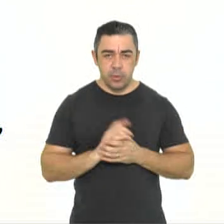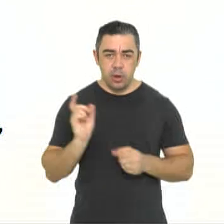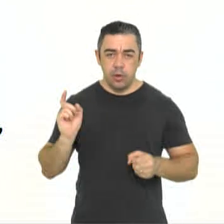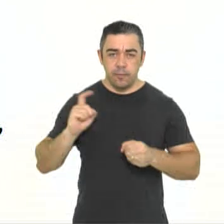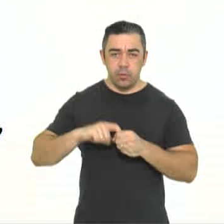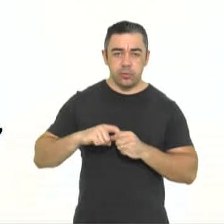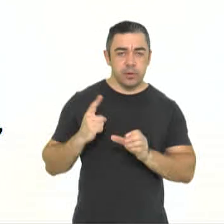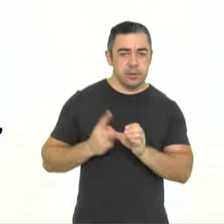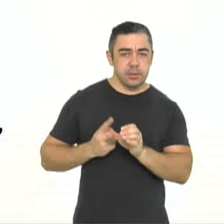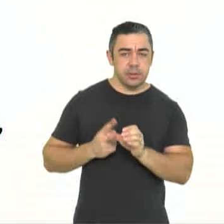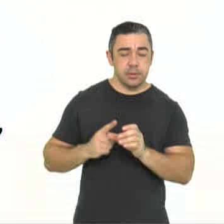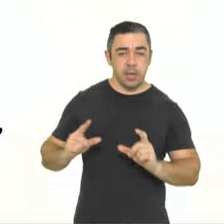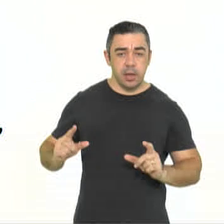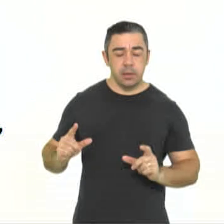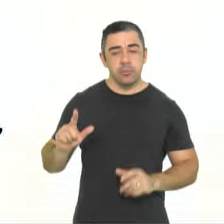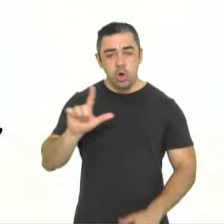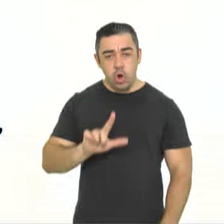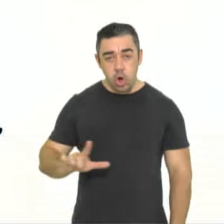Londres,